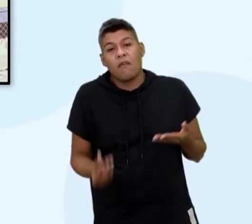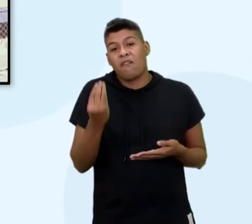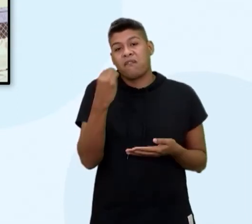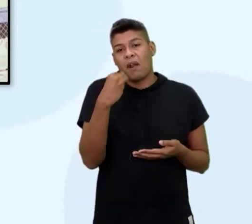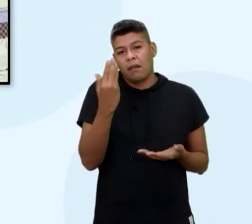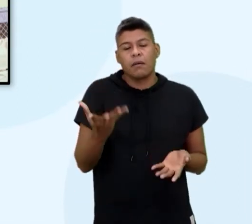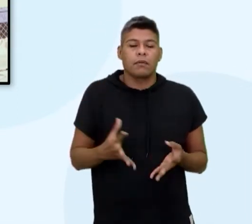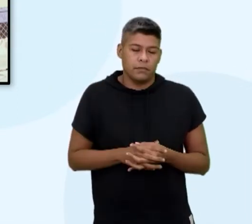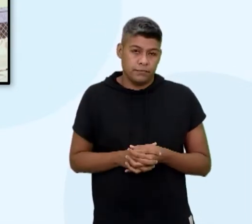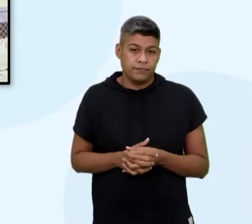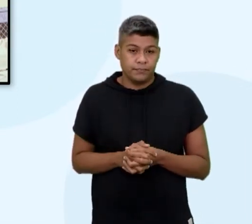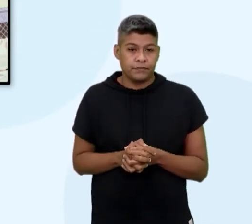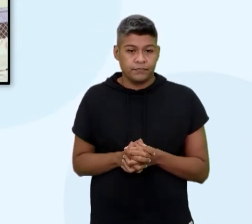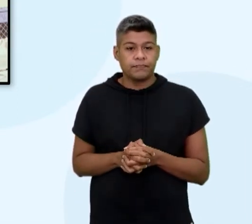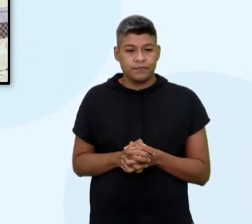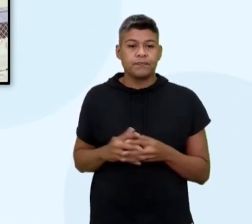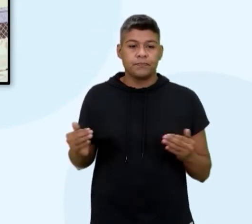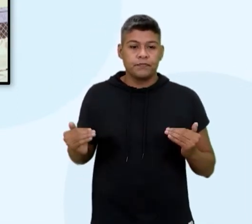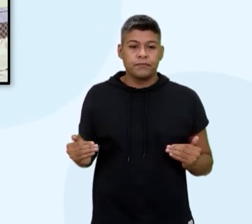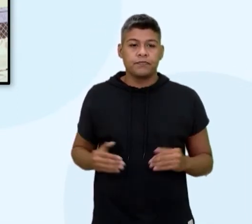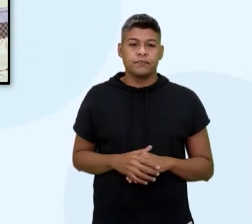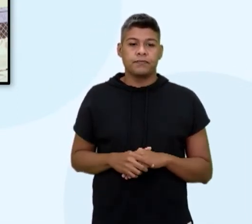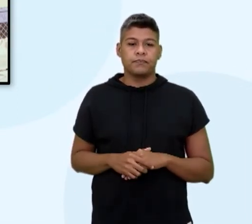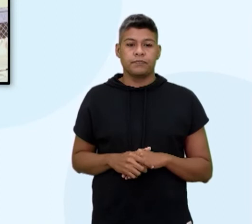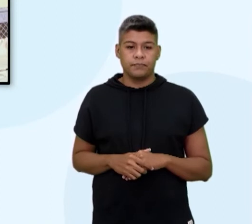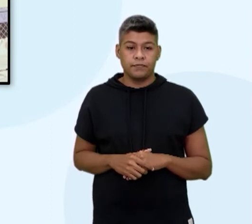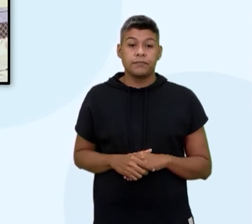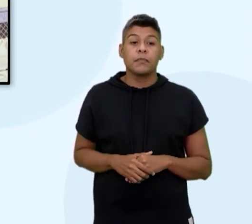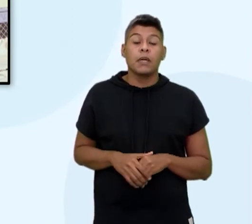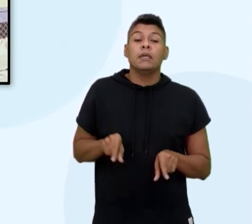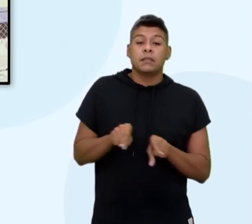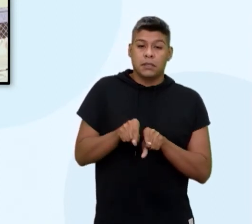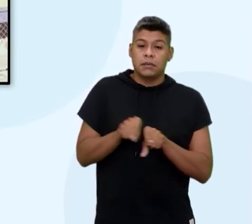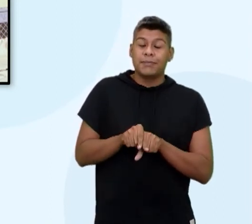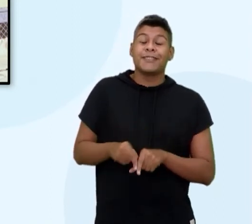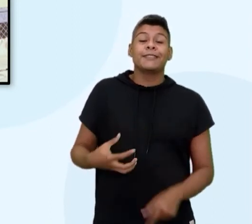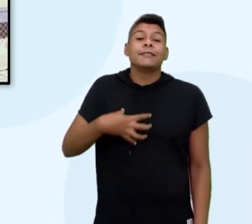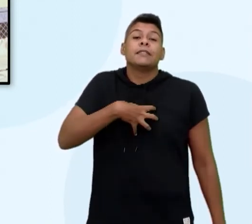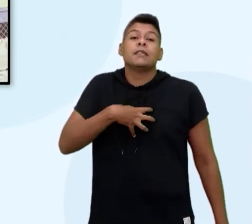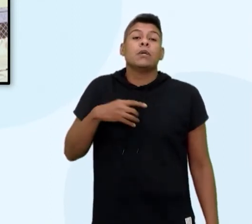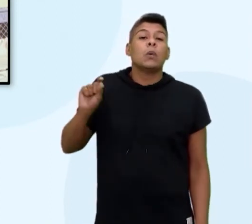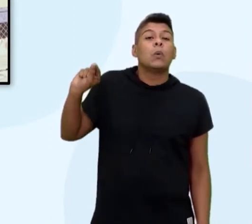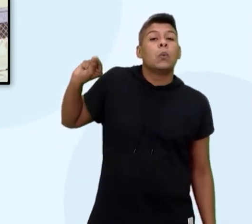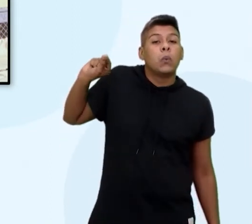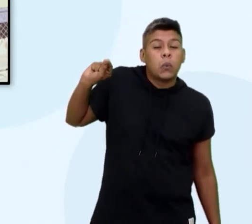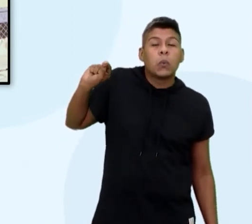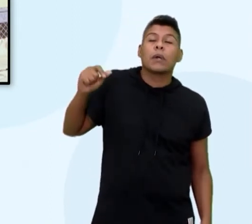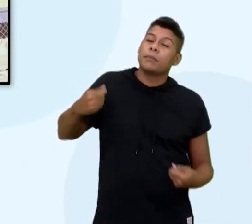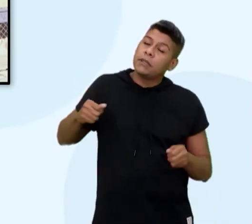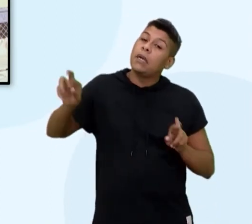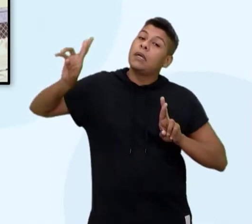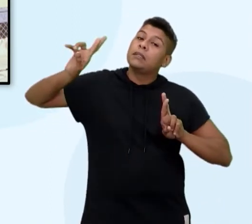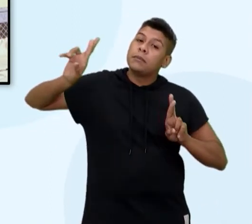Bem, aí eu vou descer mais um pouquinho. Ao mesmo tempo, o que me inspira e não me deixa perder a